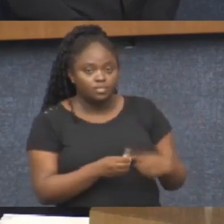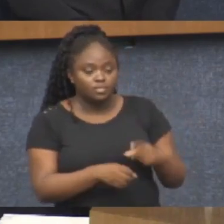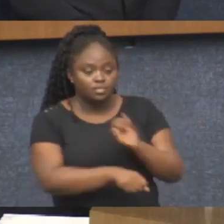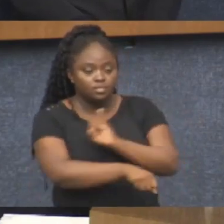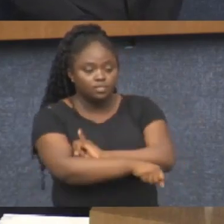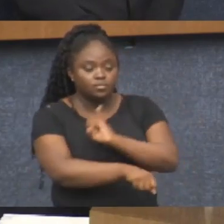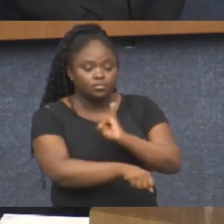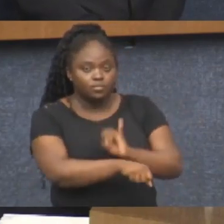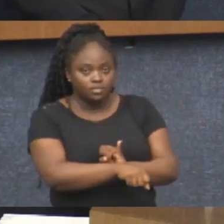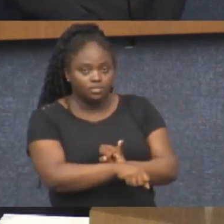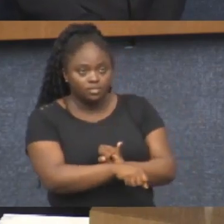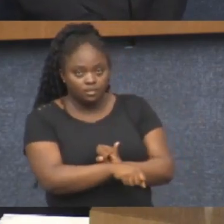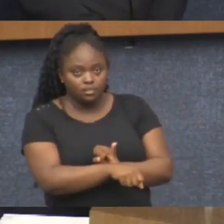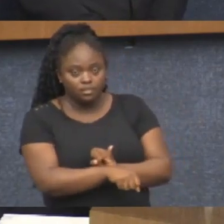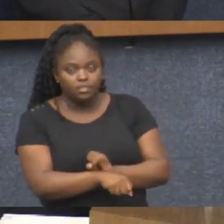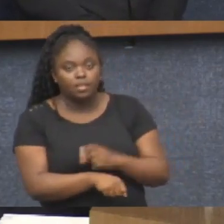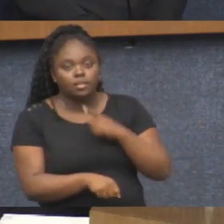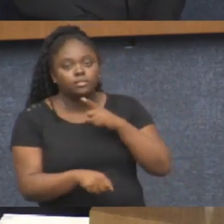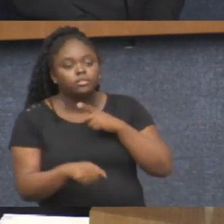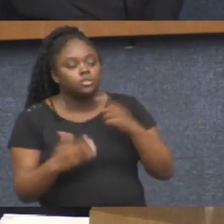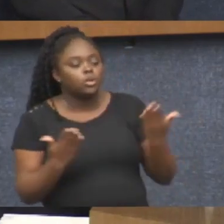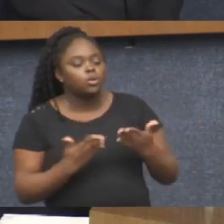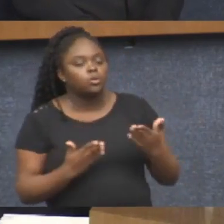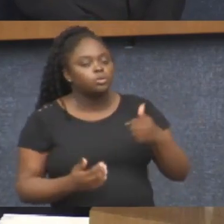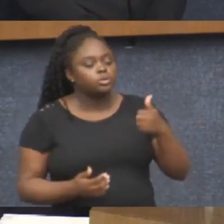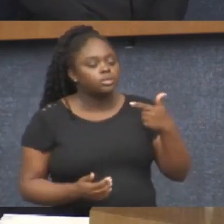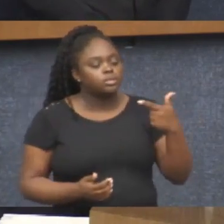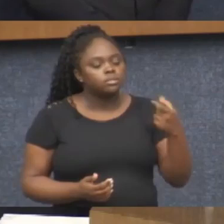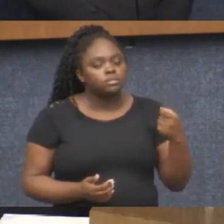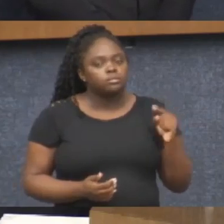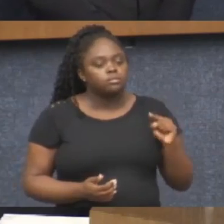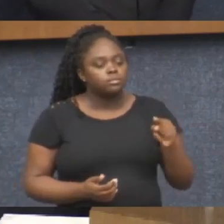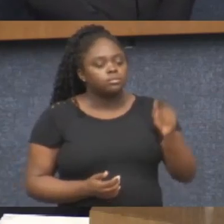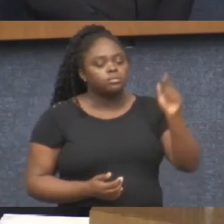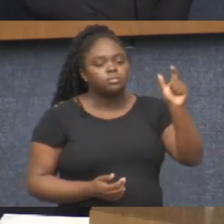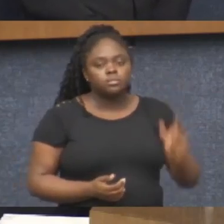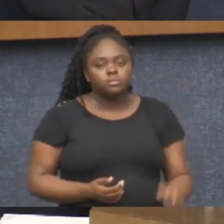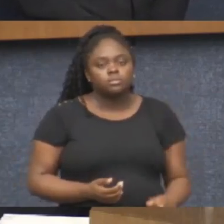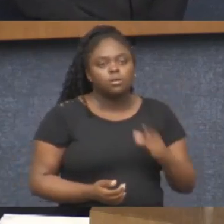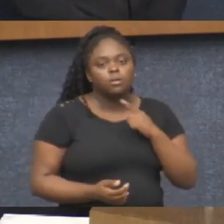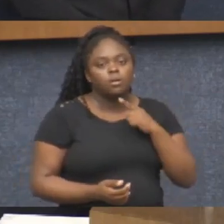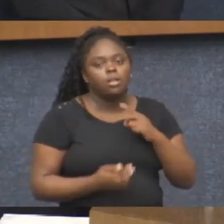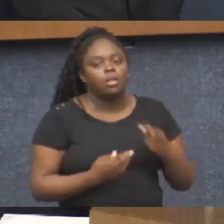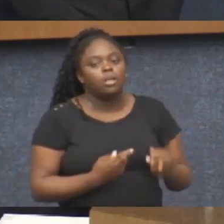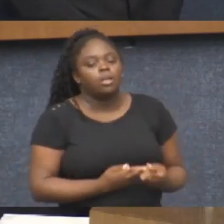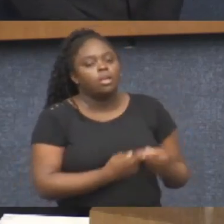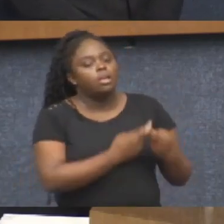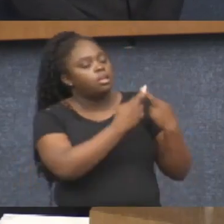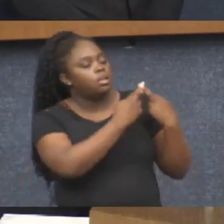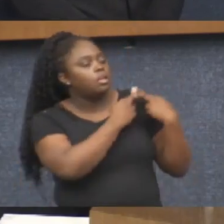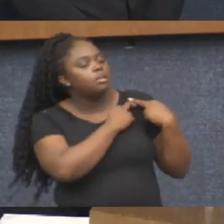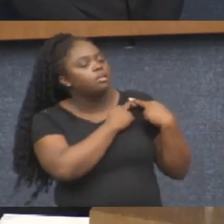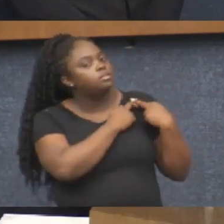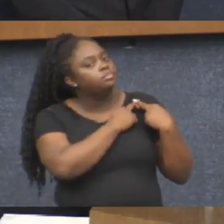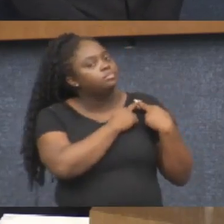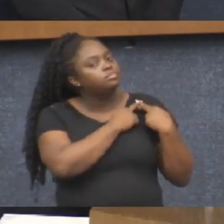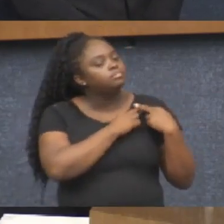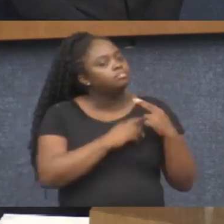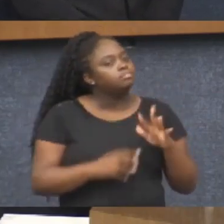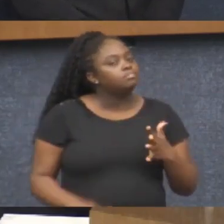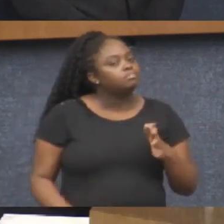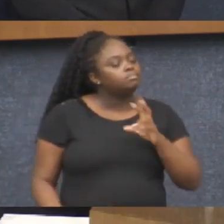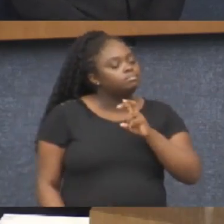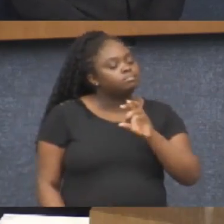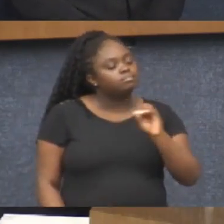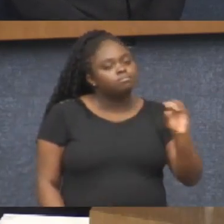de Itabira. Itabira, que tem hoje 120 mil habitantes e temos uma responsabilidade sanitária por aproximadamente